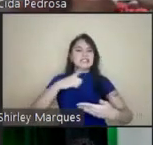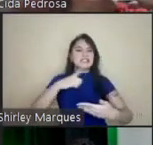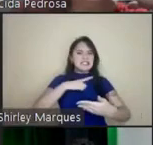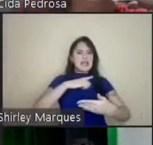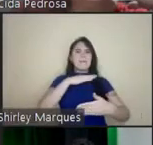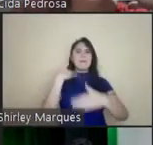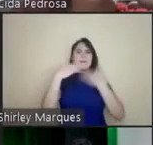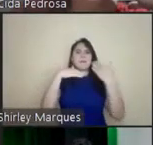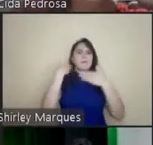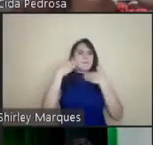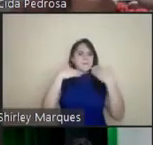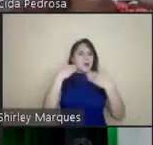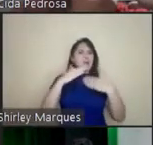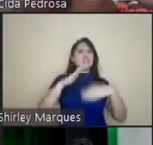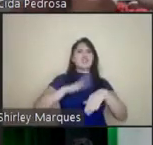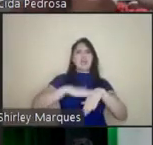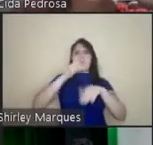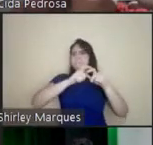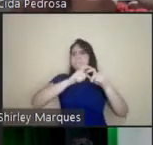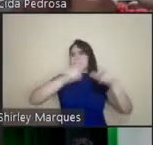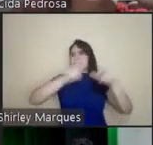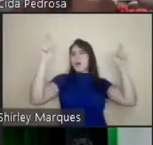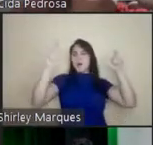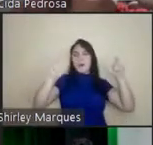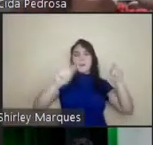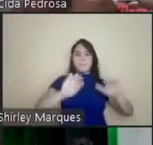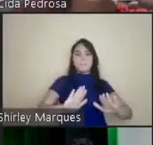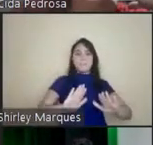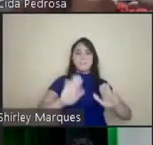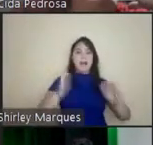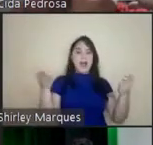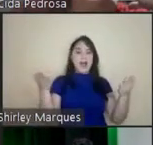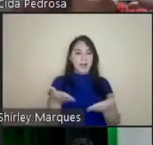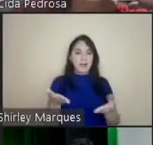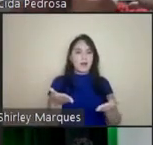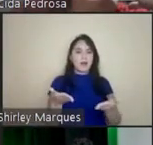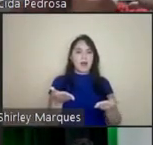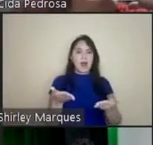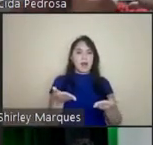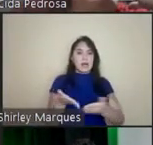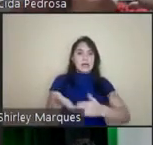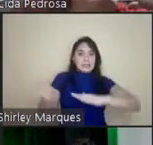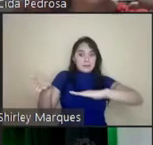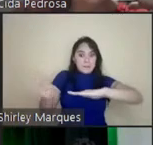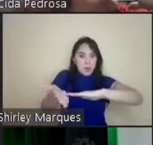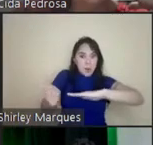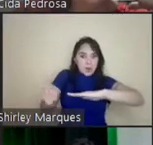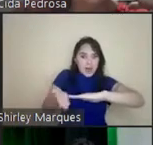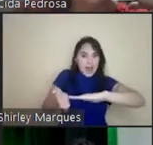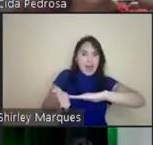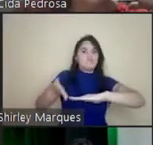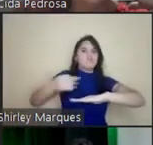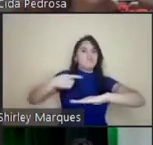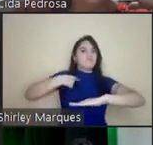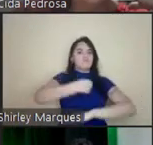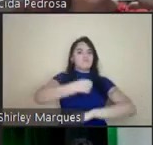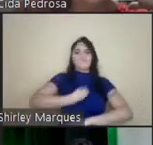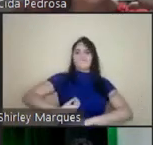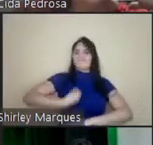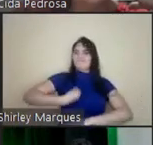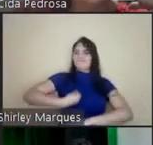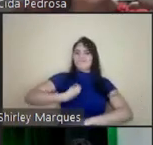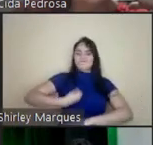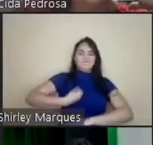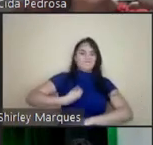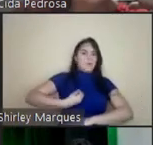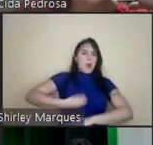maior, né? Mas, assim, dessa era moderna, né? Na era moderna, estamos vivendo esse absurdo